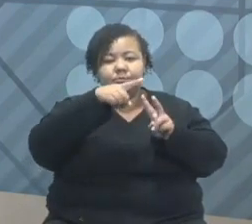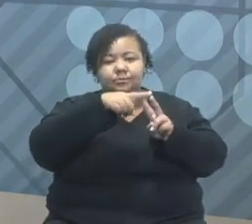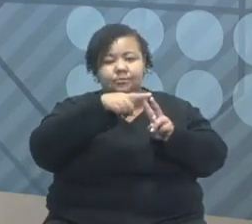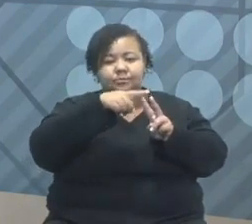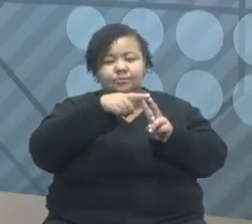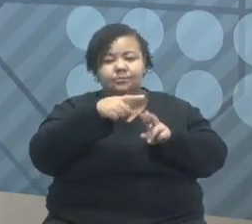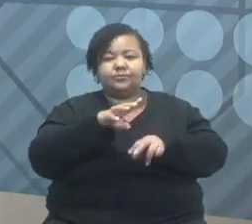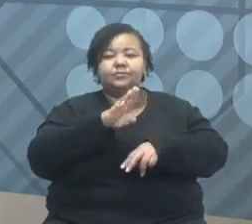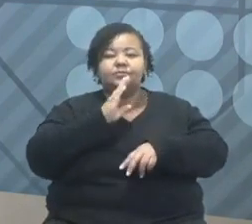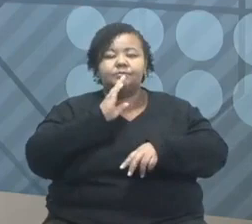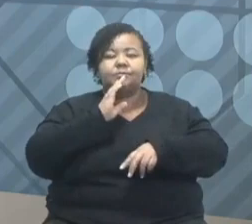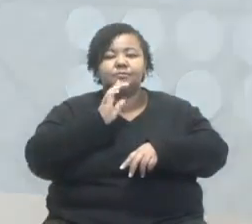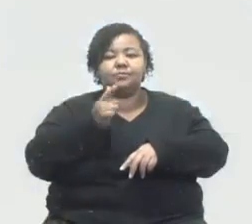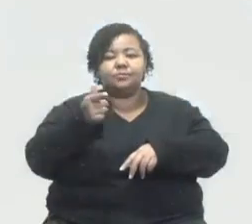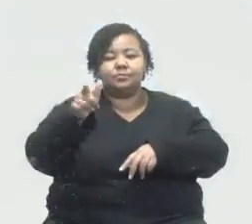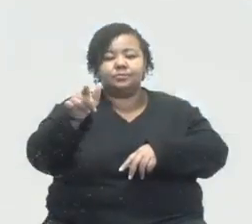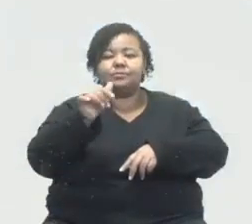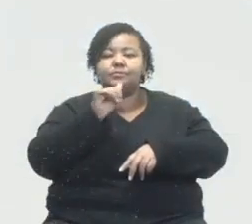Vamos conhecer mais uma